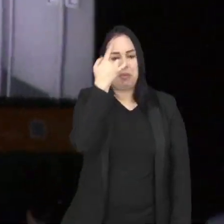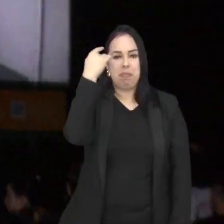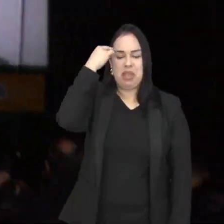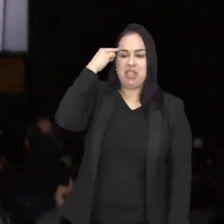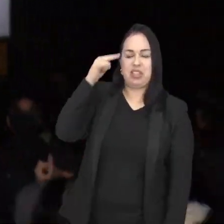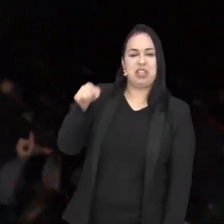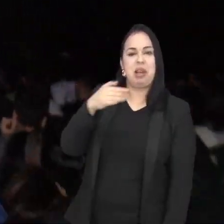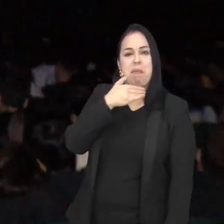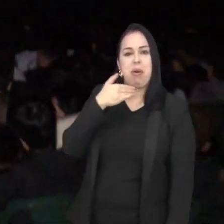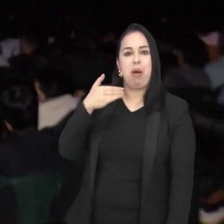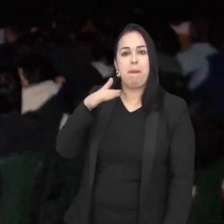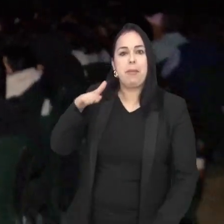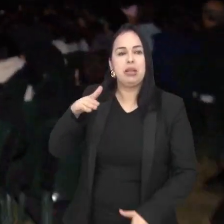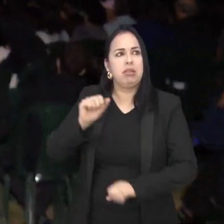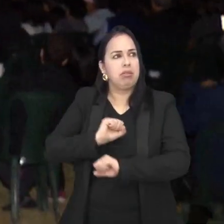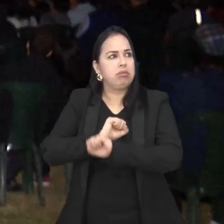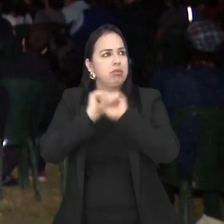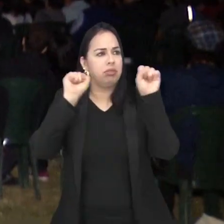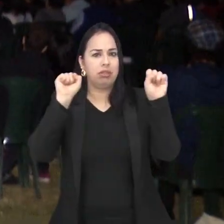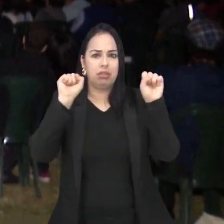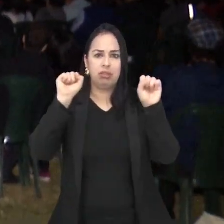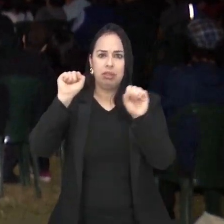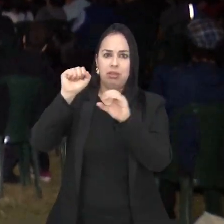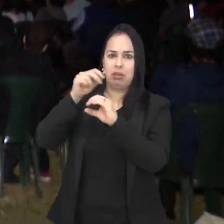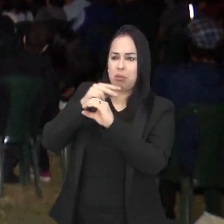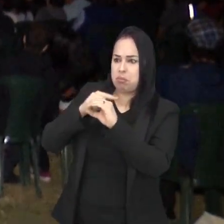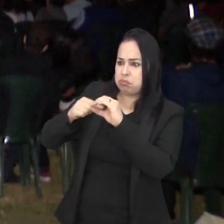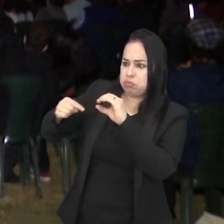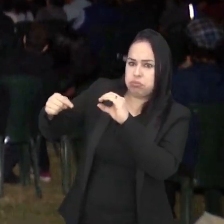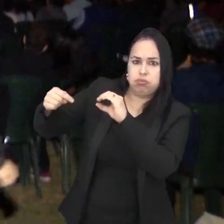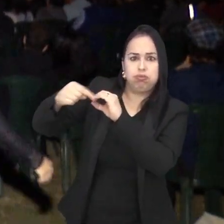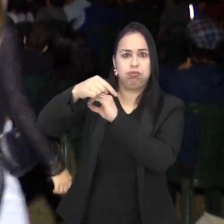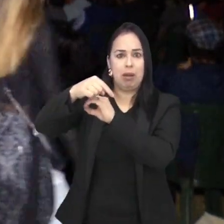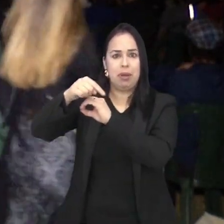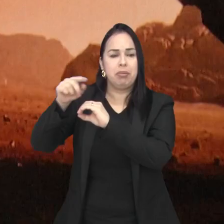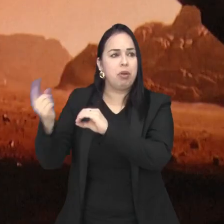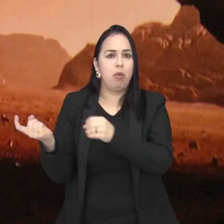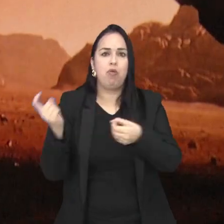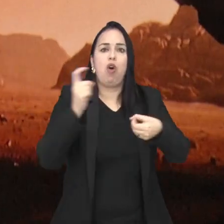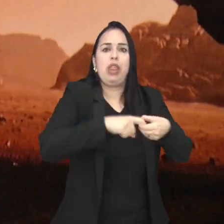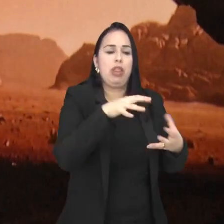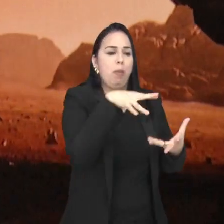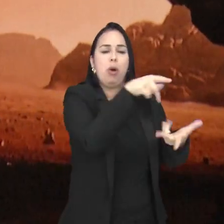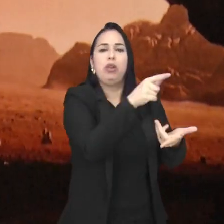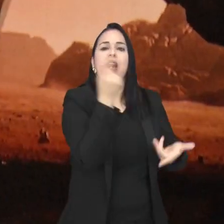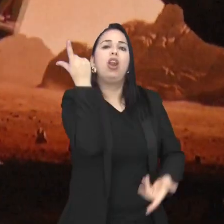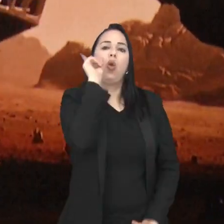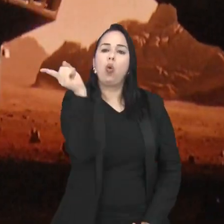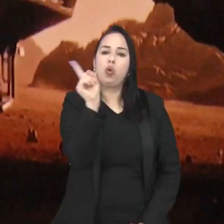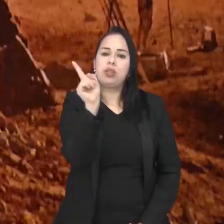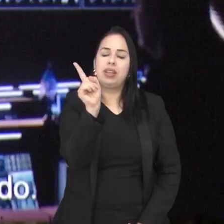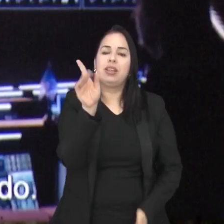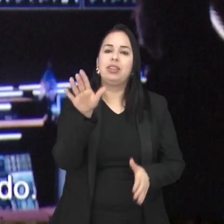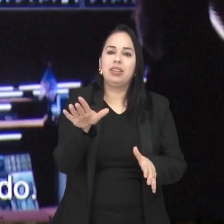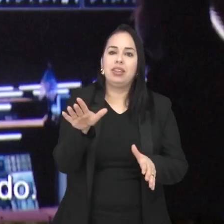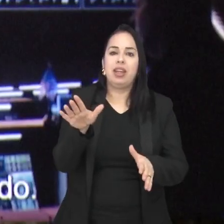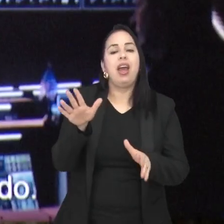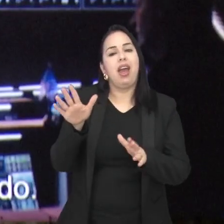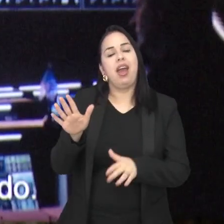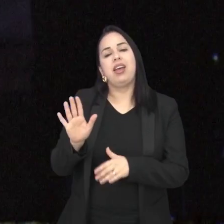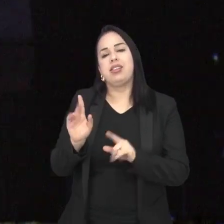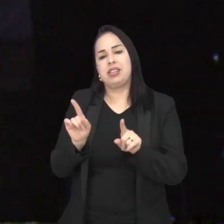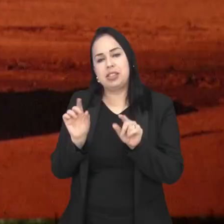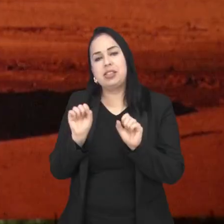como morto, mas acorda em Marte, sem saber como retornar à Terra. O longa premiado é sim